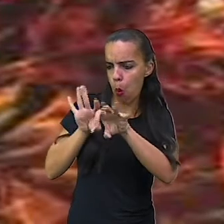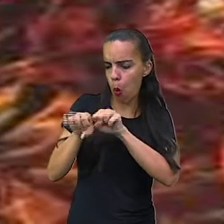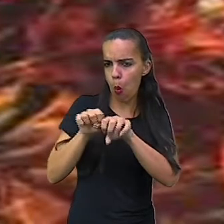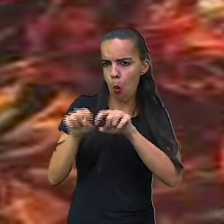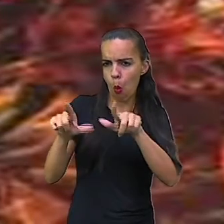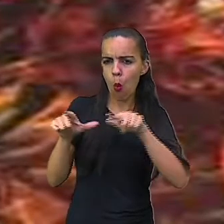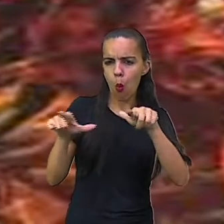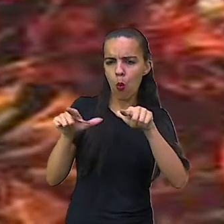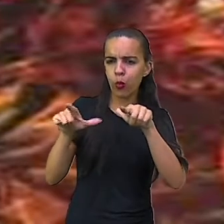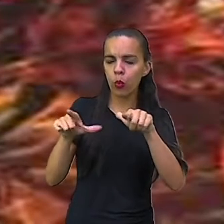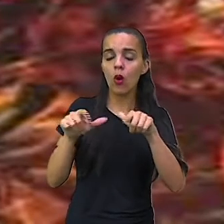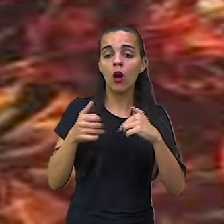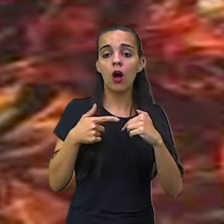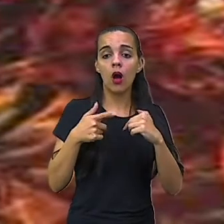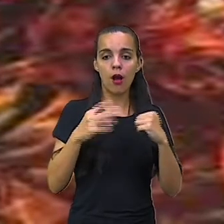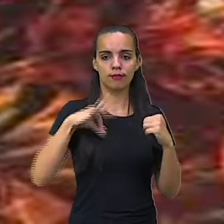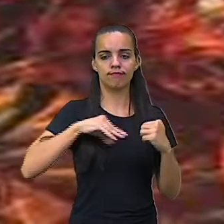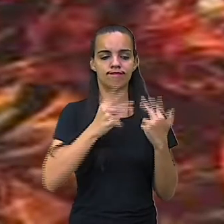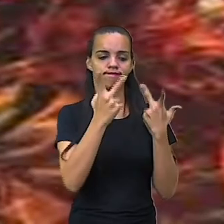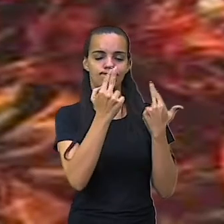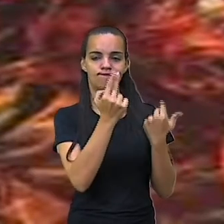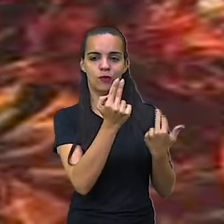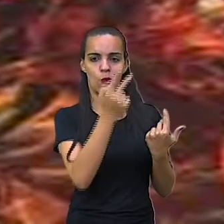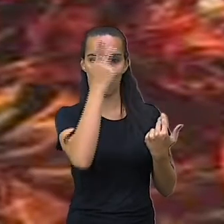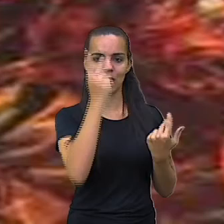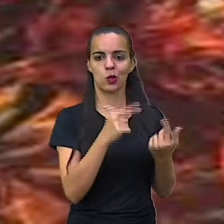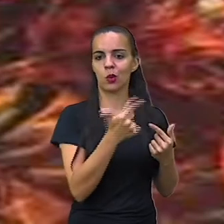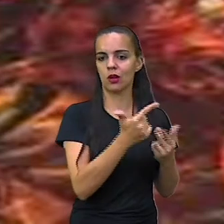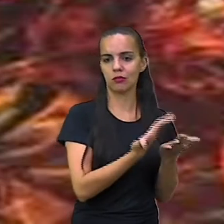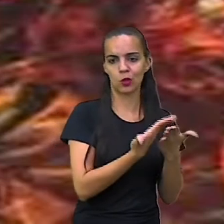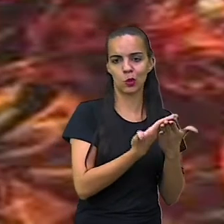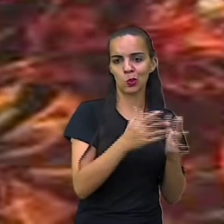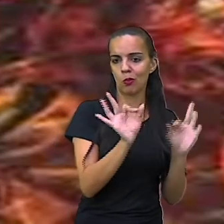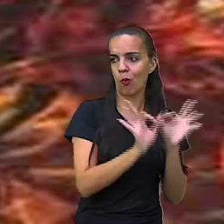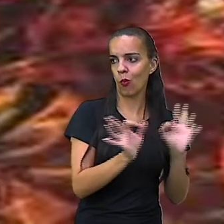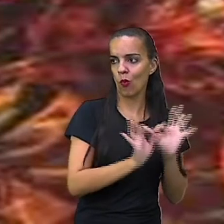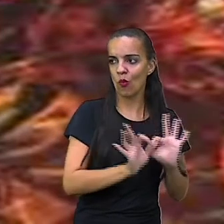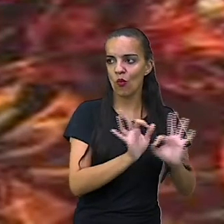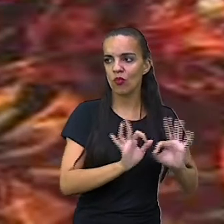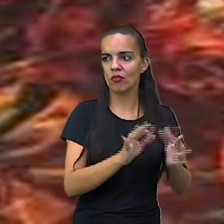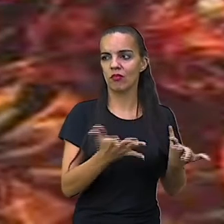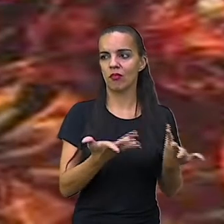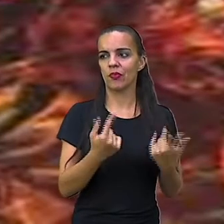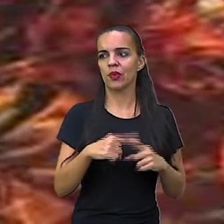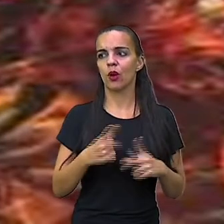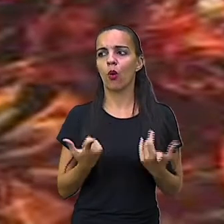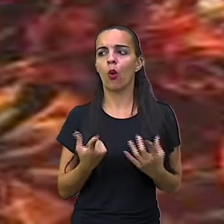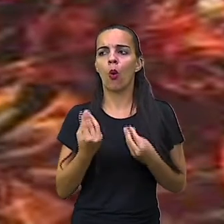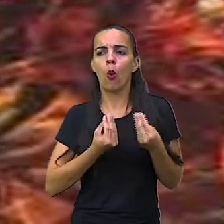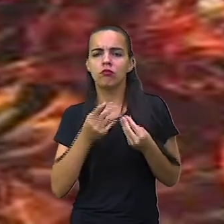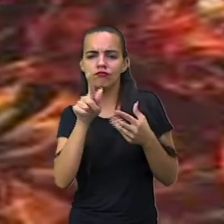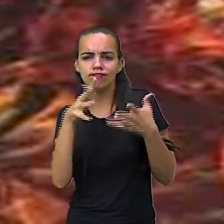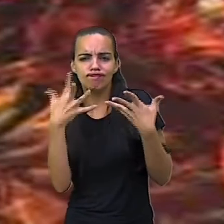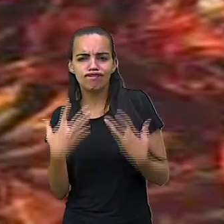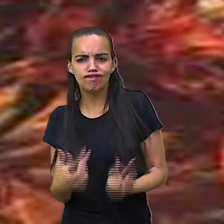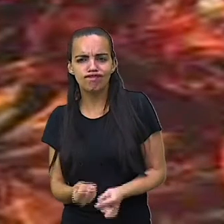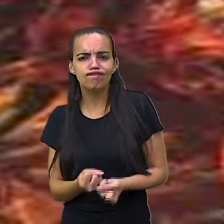a importância é a mesma. O médico tem a sua importância,